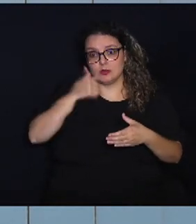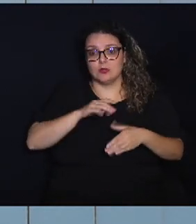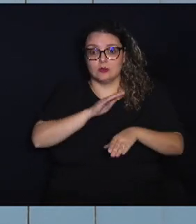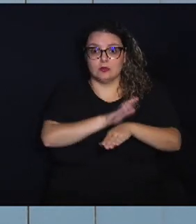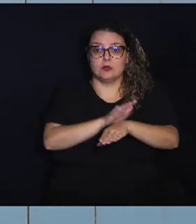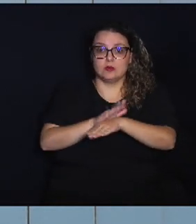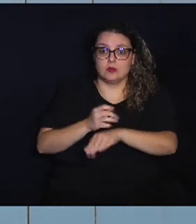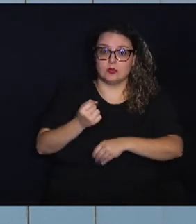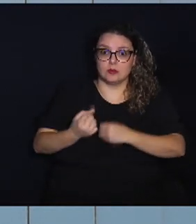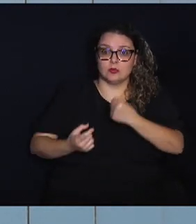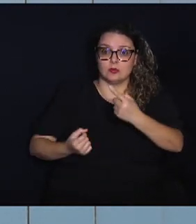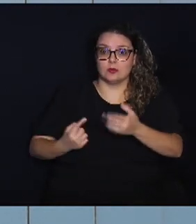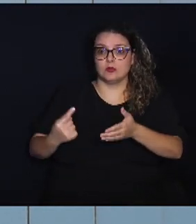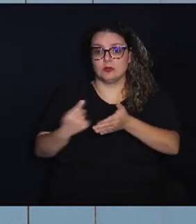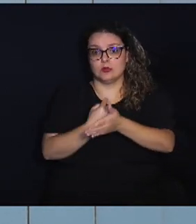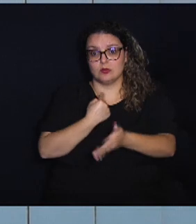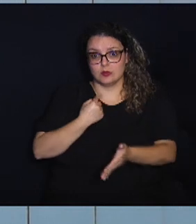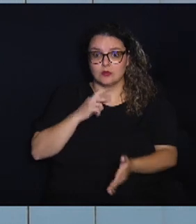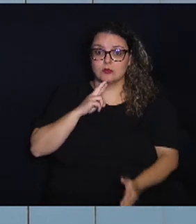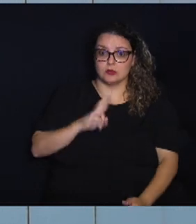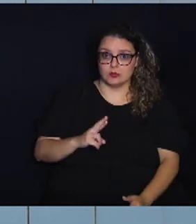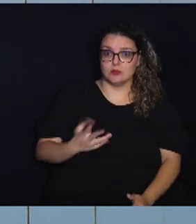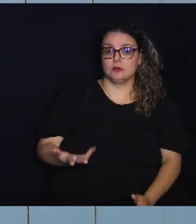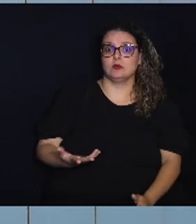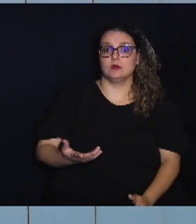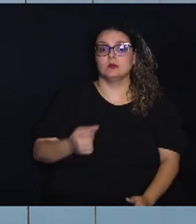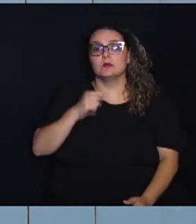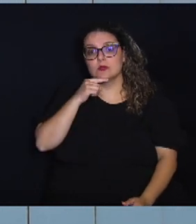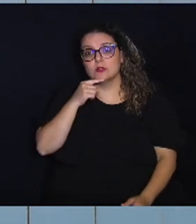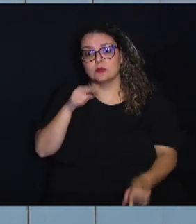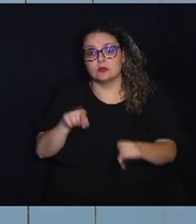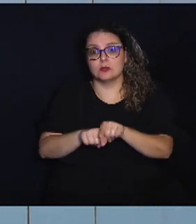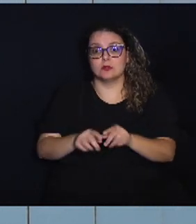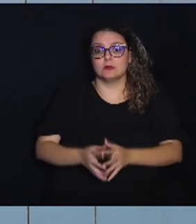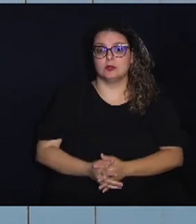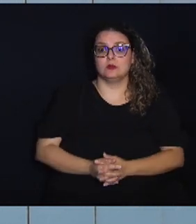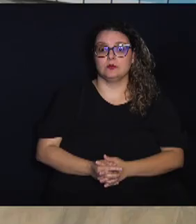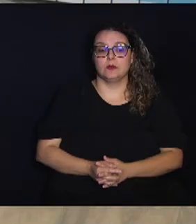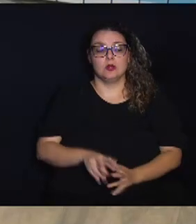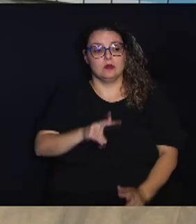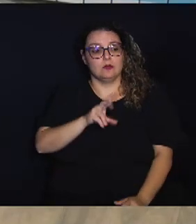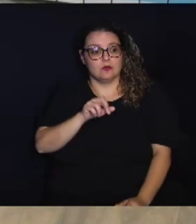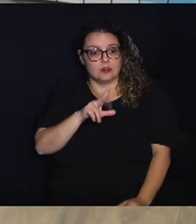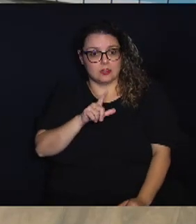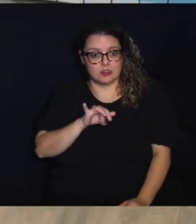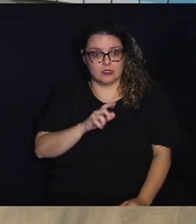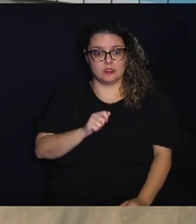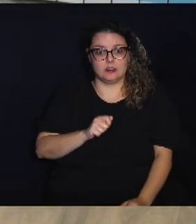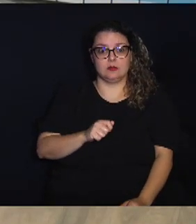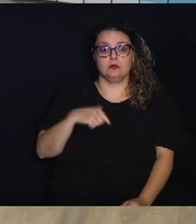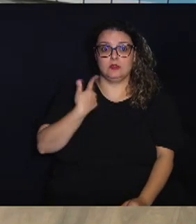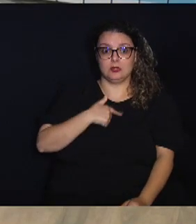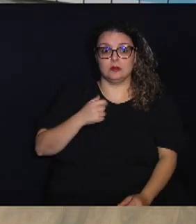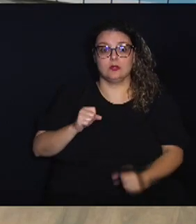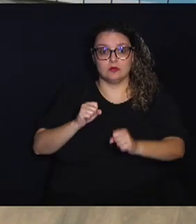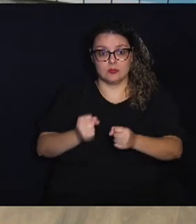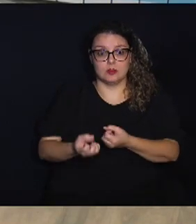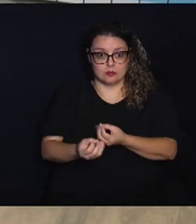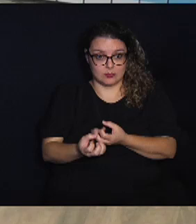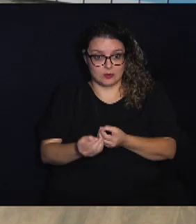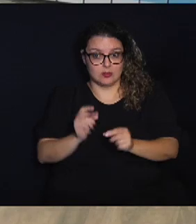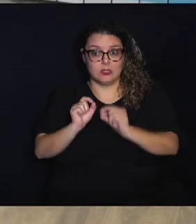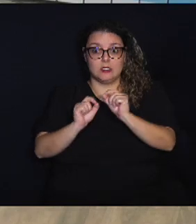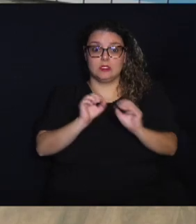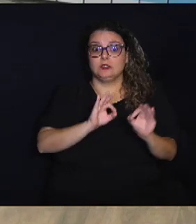com algumas perguntas e alguns questionamentos também. Valéria, para a gente já poder então informar quem está